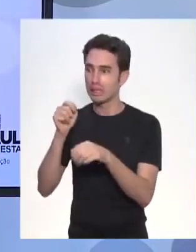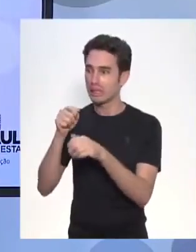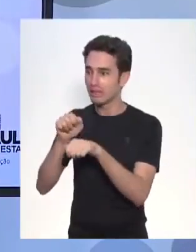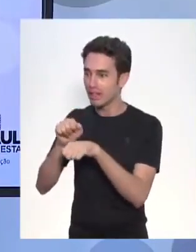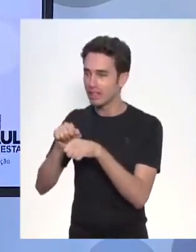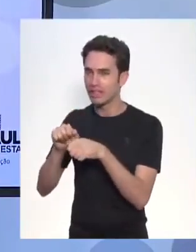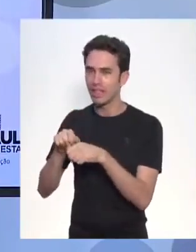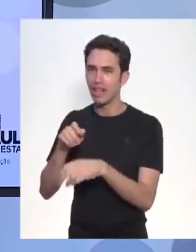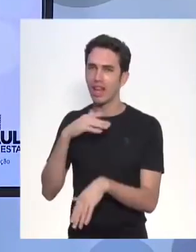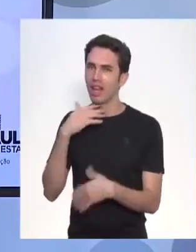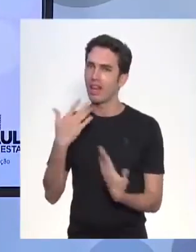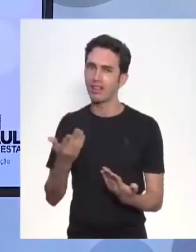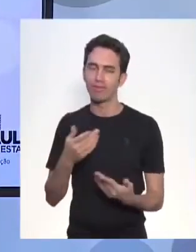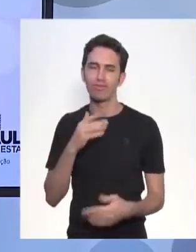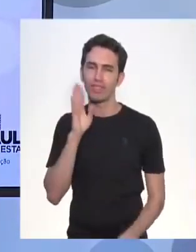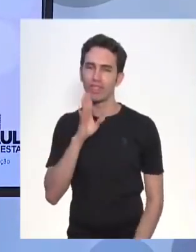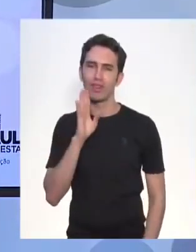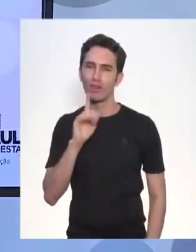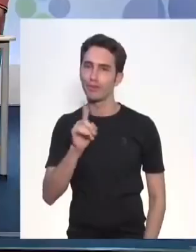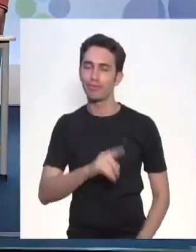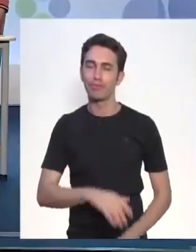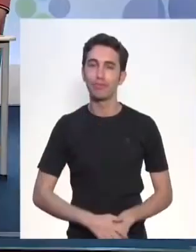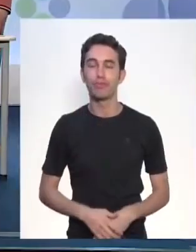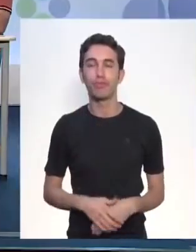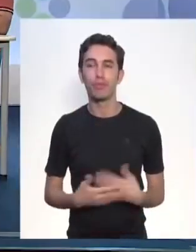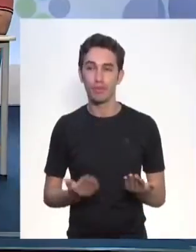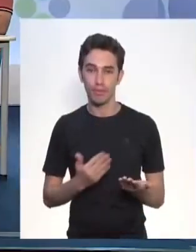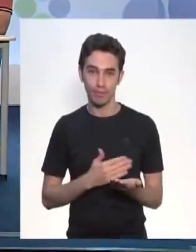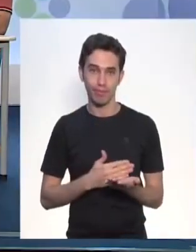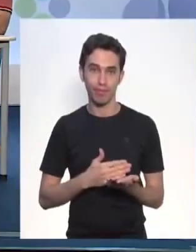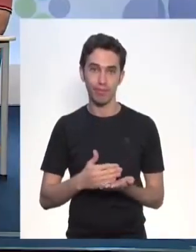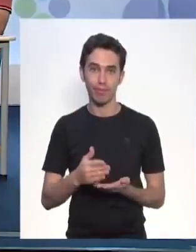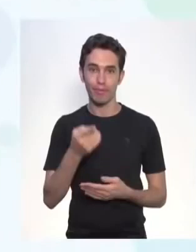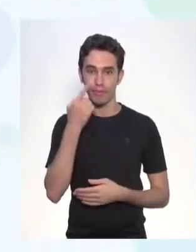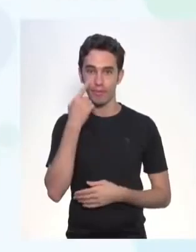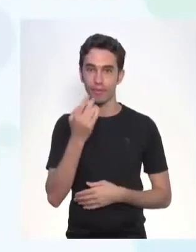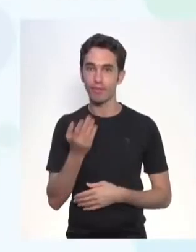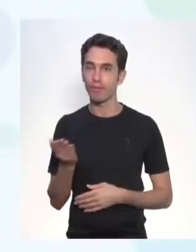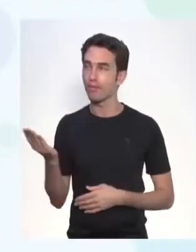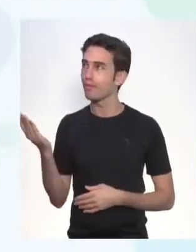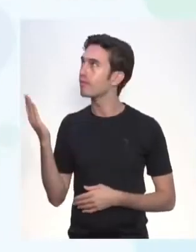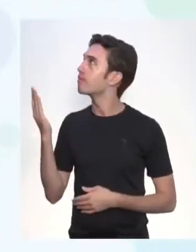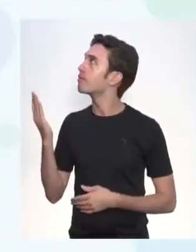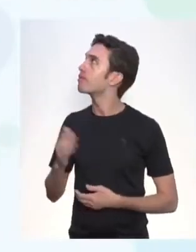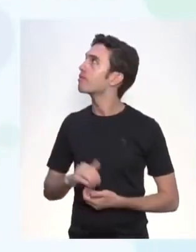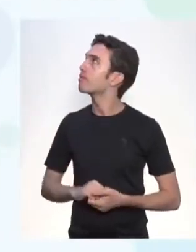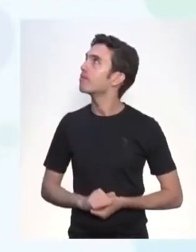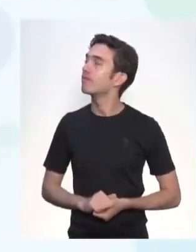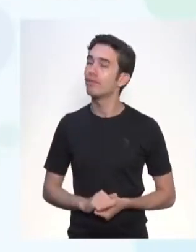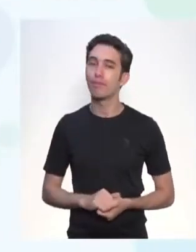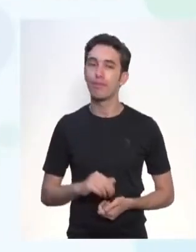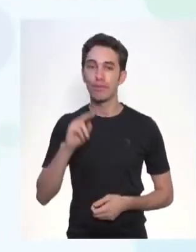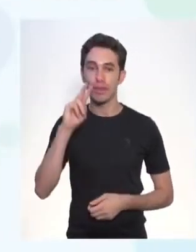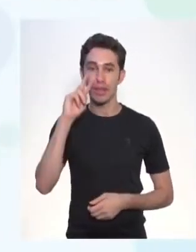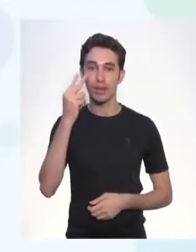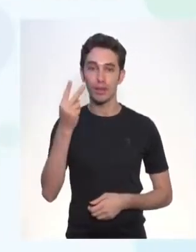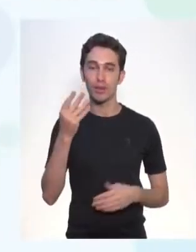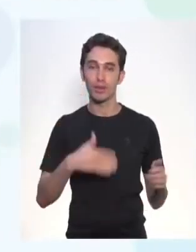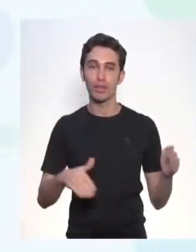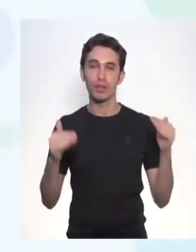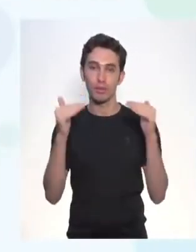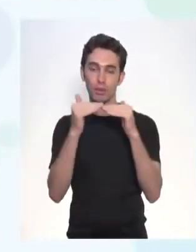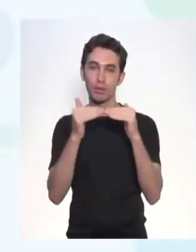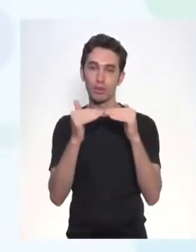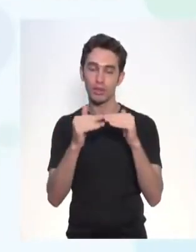é legal. Tudo bem? Ótimo. Vamos começar a aula, Tony? Tá. Bora. Olha lá o que vai aparecer. O nosso diretor vai colocar, tá? Reconhecendo